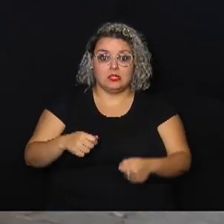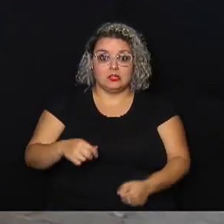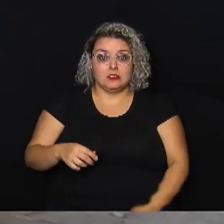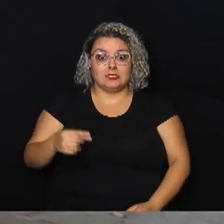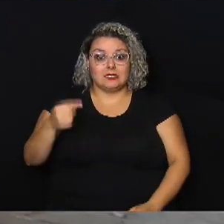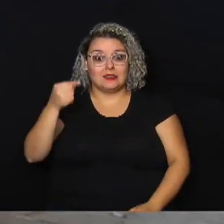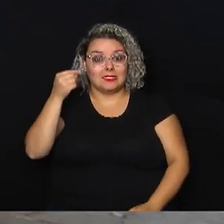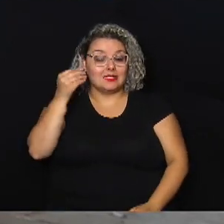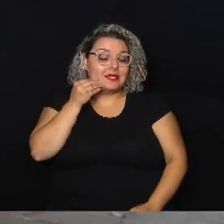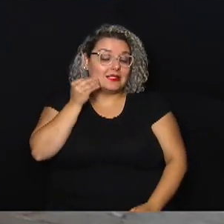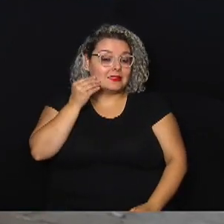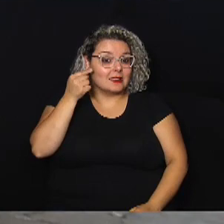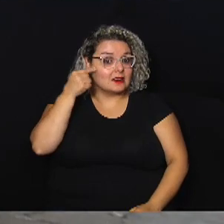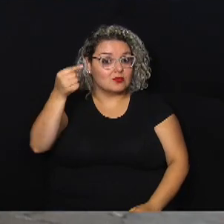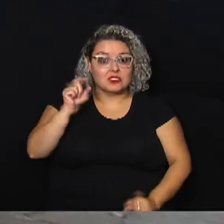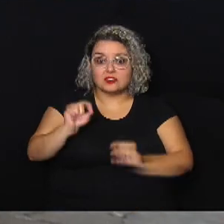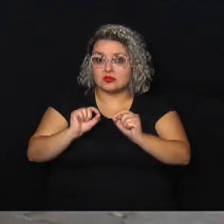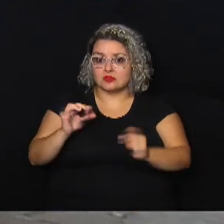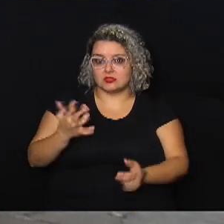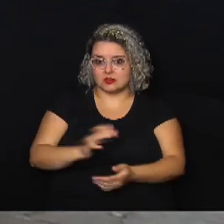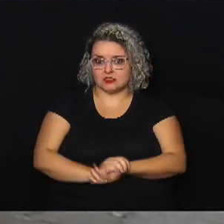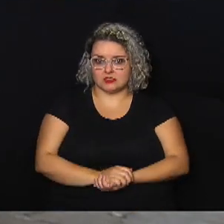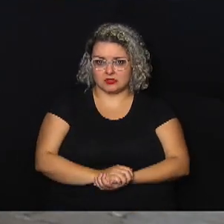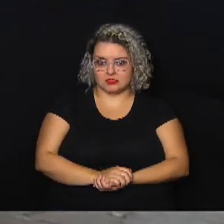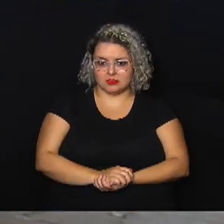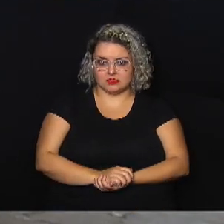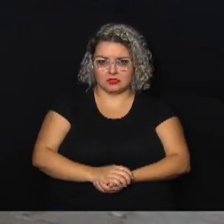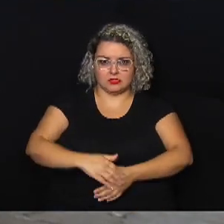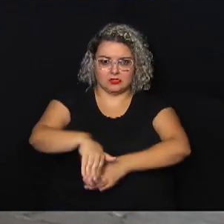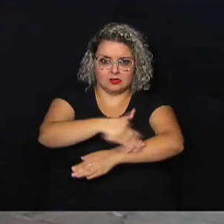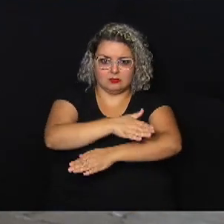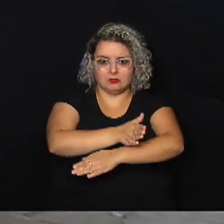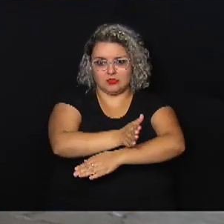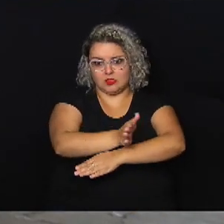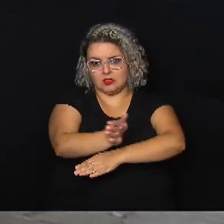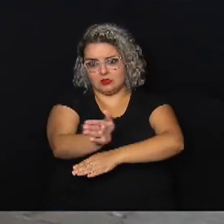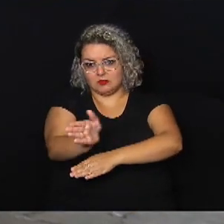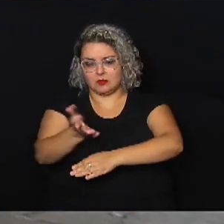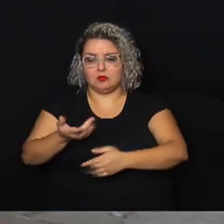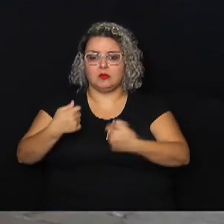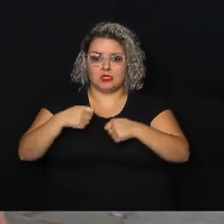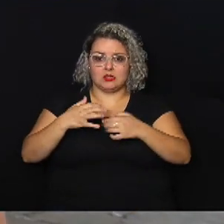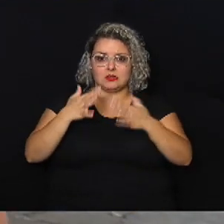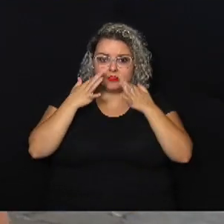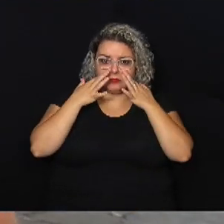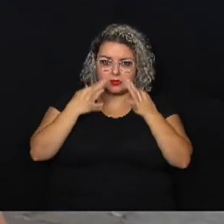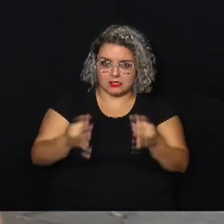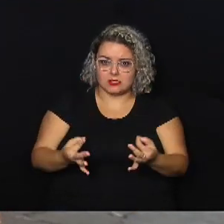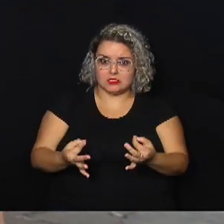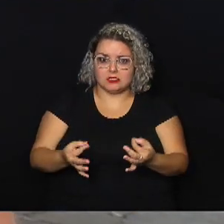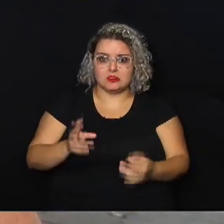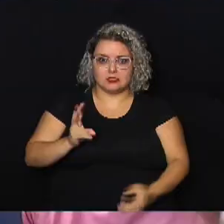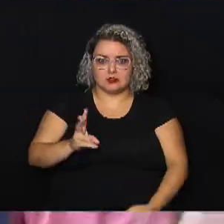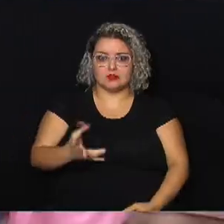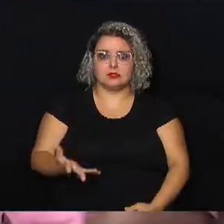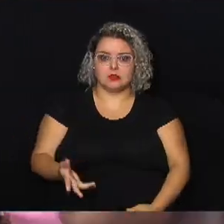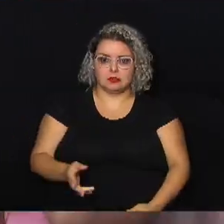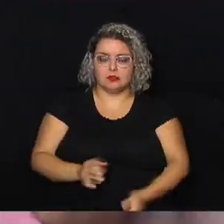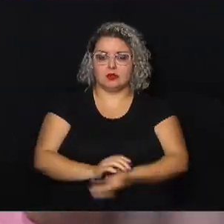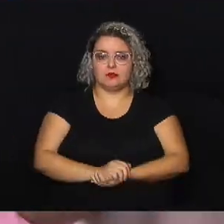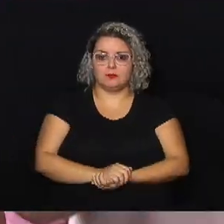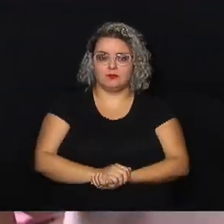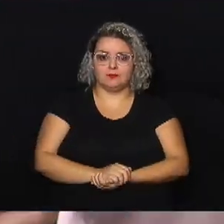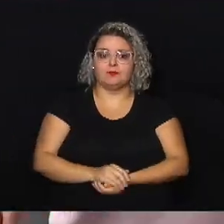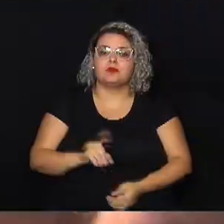entendeu? Geralmente você vê alguma coisa, uma rua que vai virar, você tem que sempre estar à frente do que pode acontecer, sempre atento. É